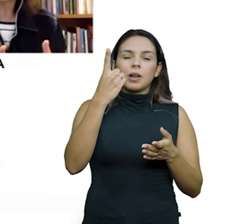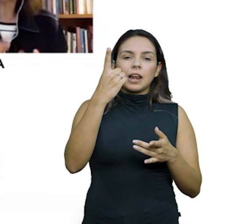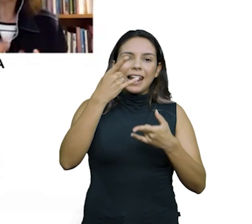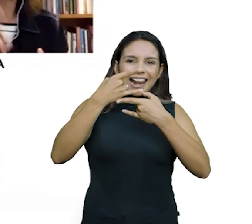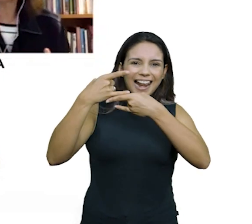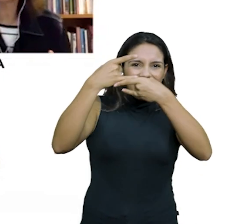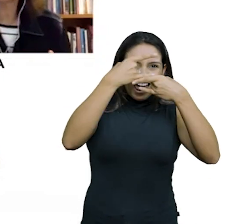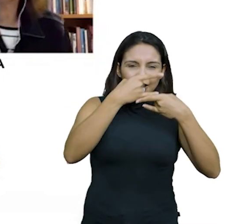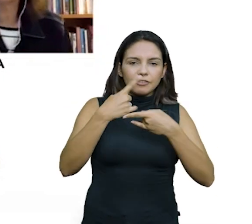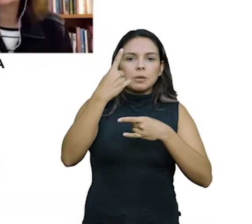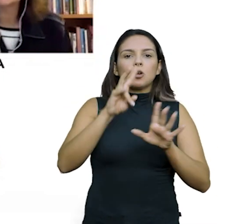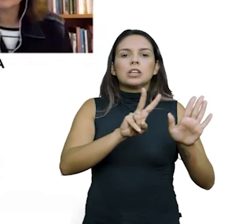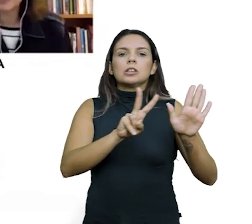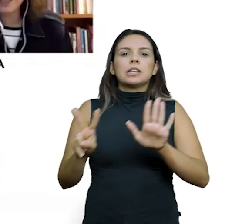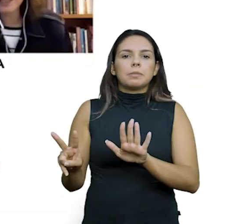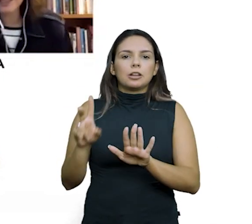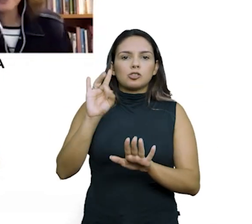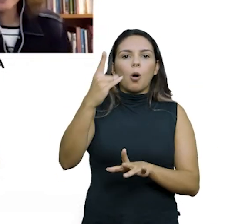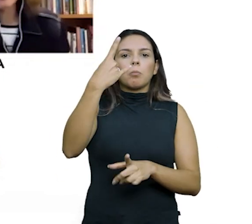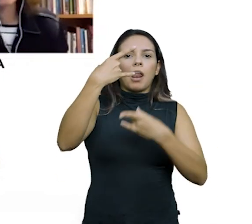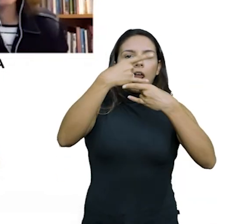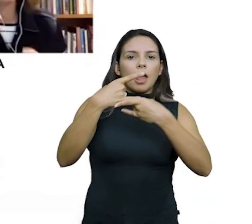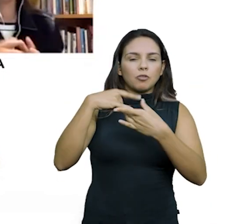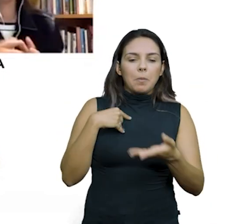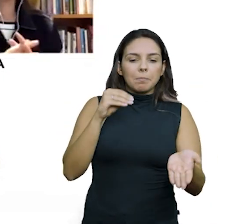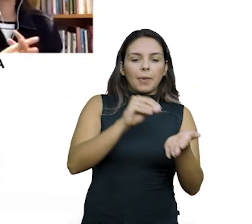uma live por semana,